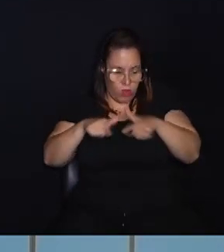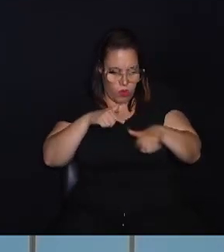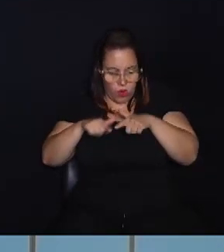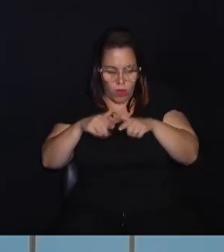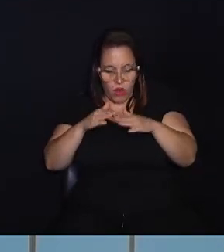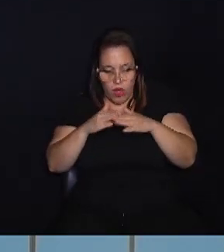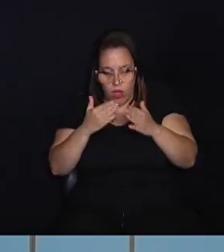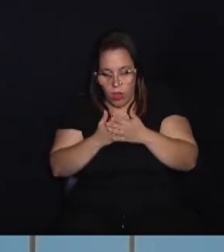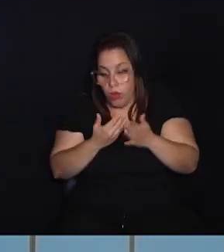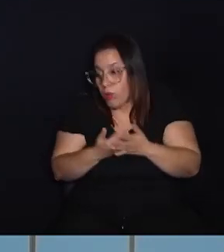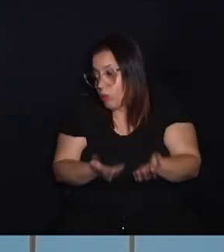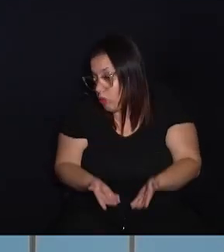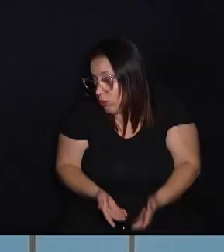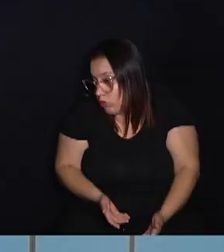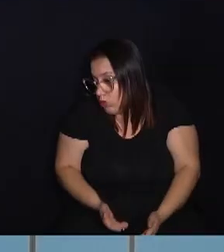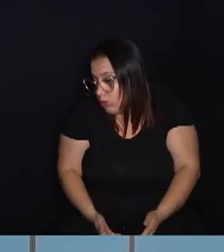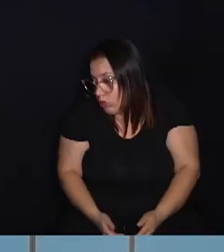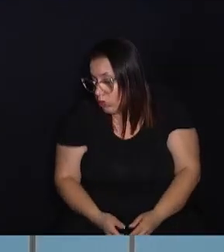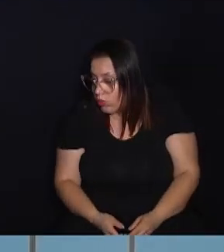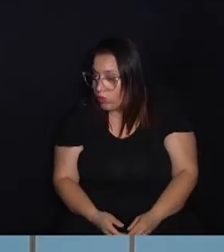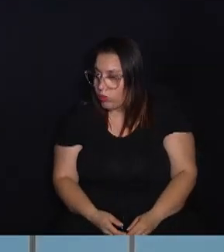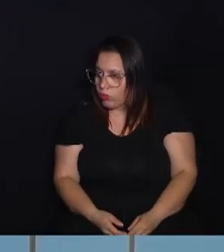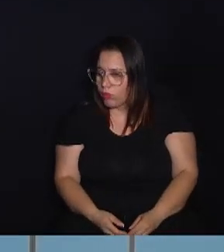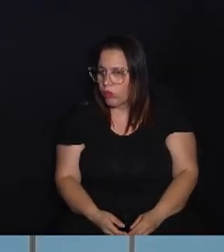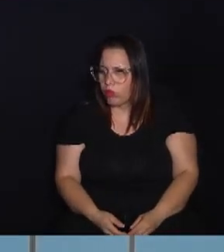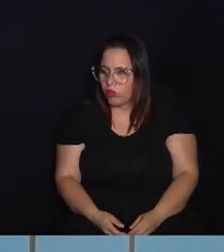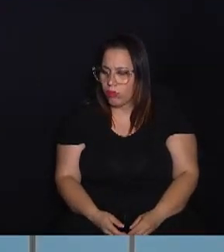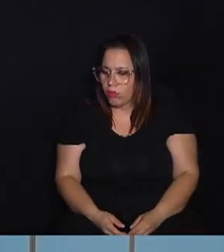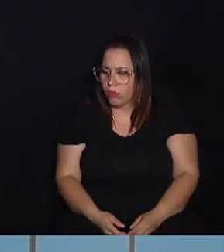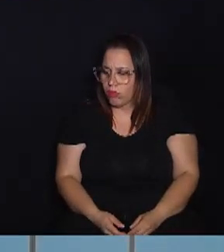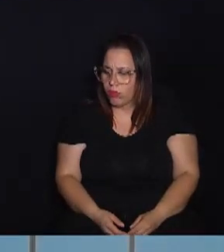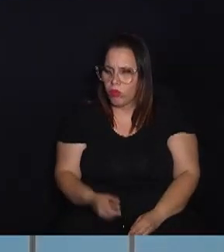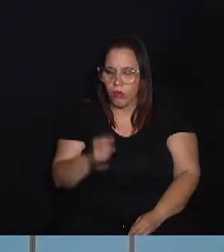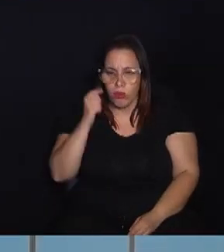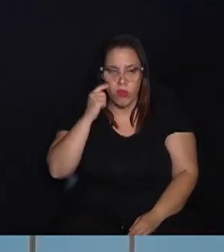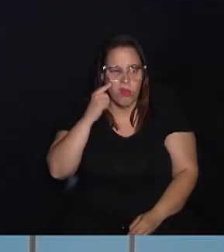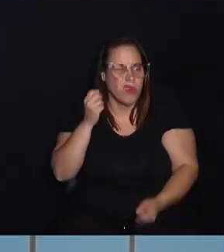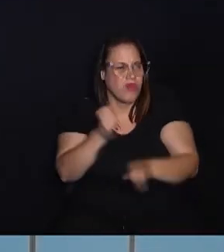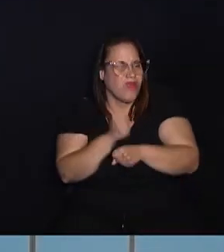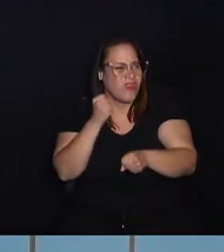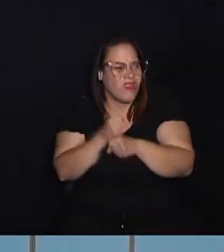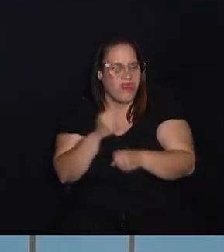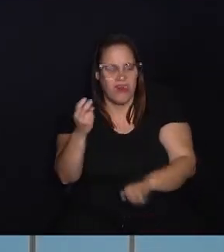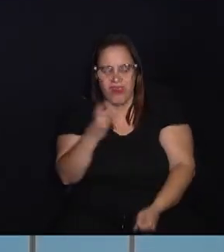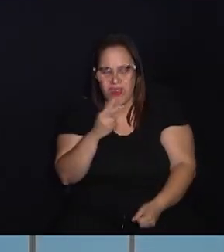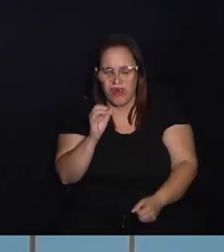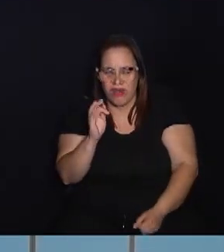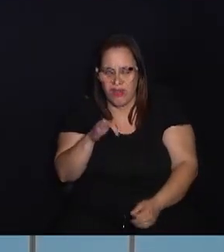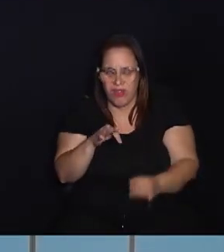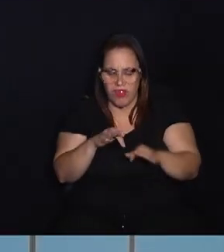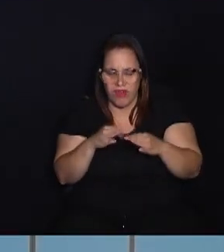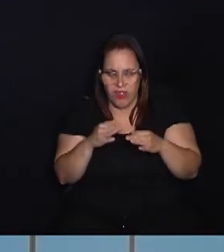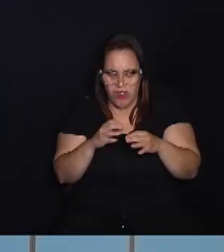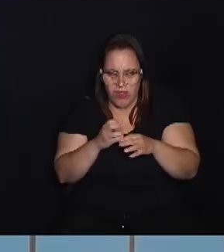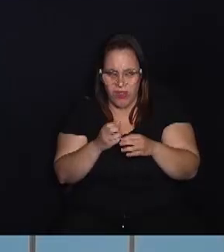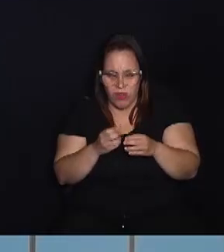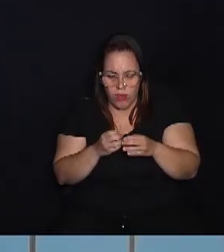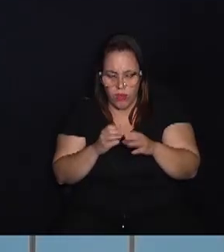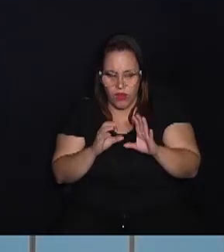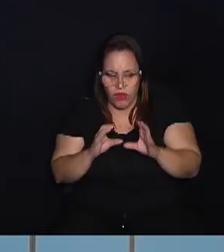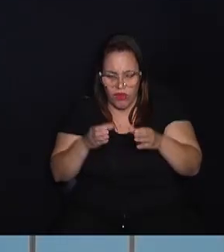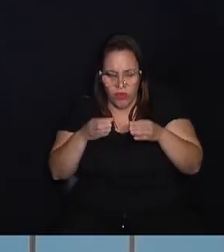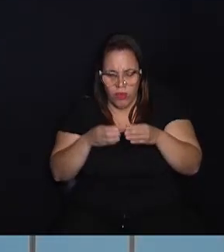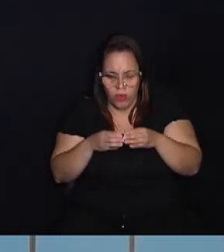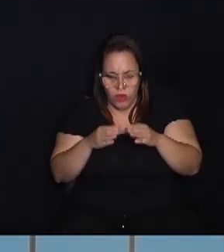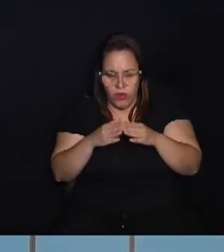escolar. Né? Nós vimos que nos dois últimos congressos, no workshop de prevenção nas escolas, a